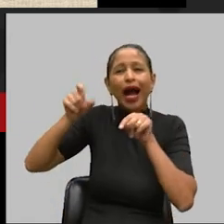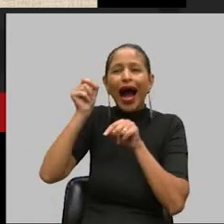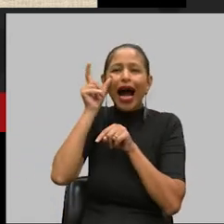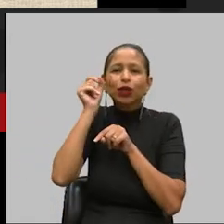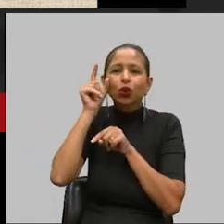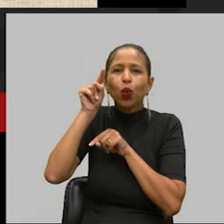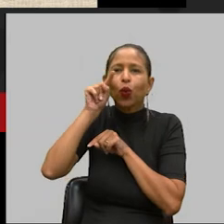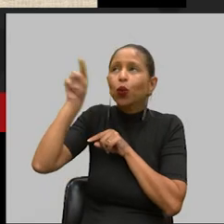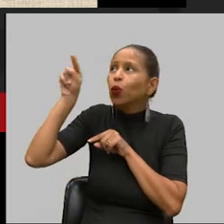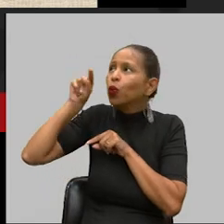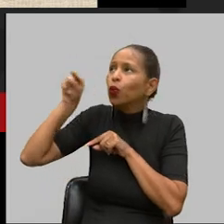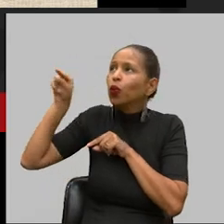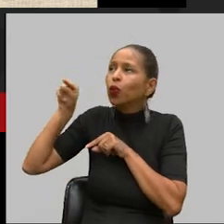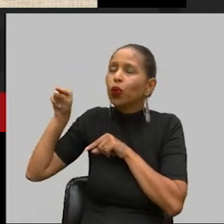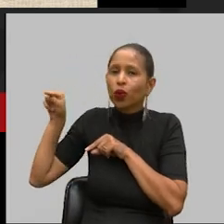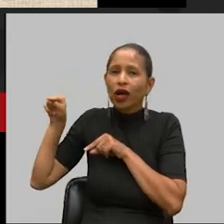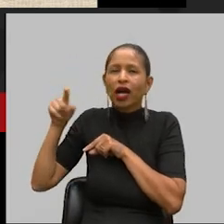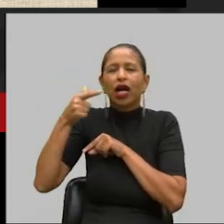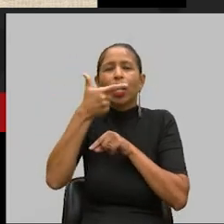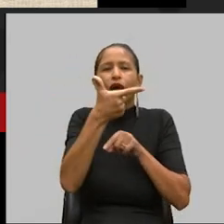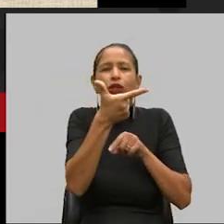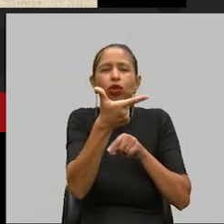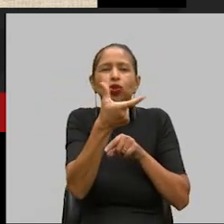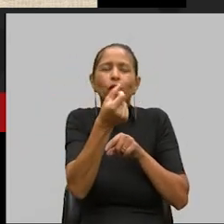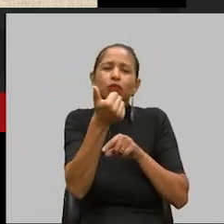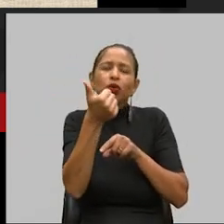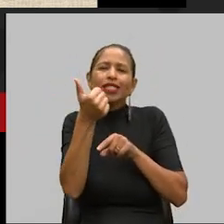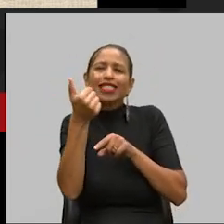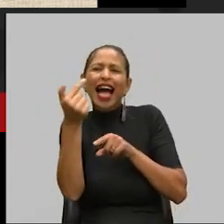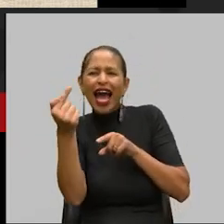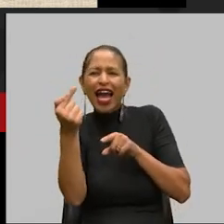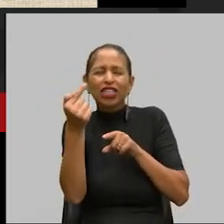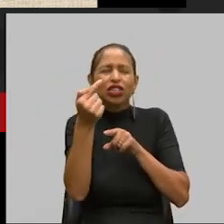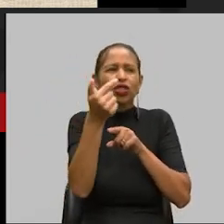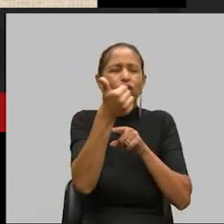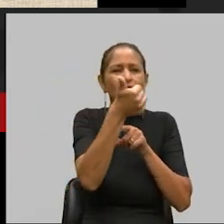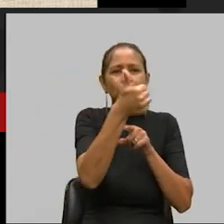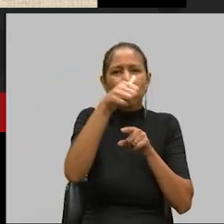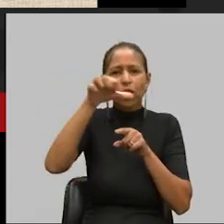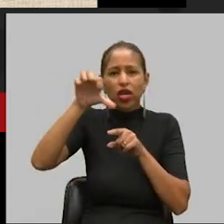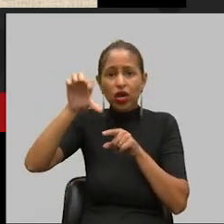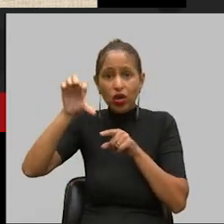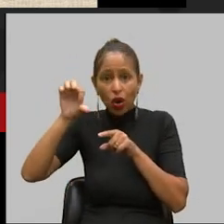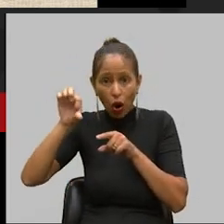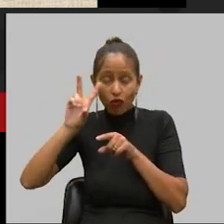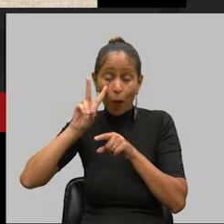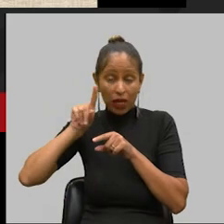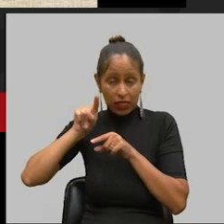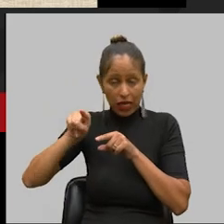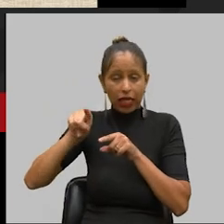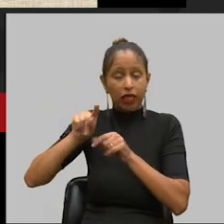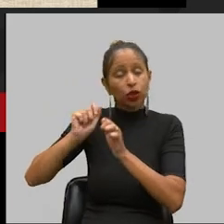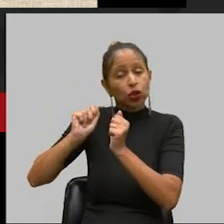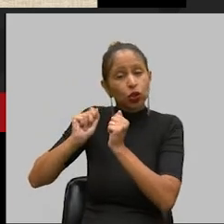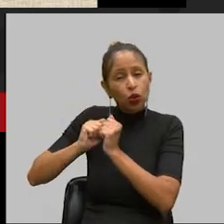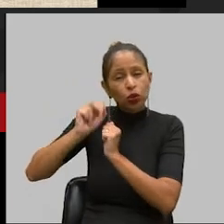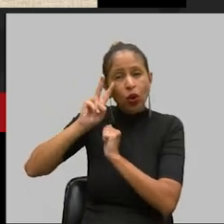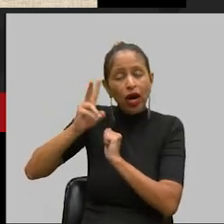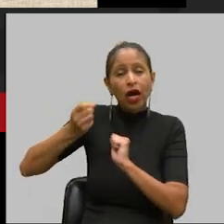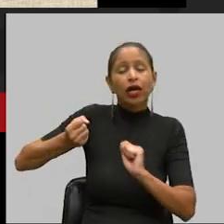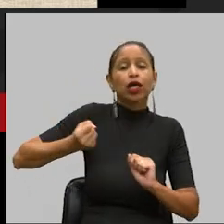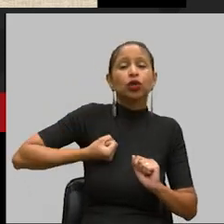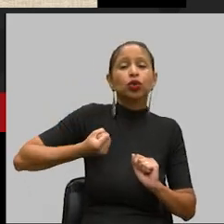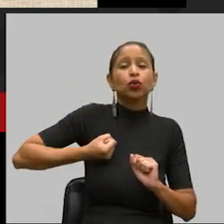desde mais ou menos 2007 2009 eu comecei a acompanhar pelo cxo escolar o número de